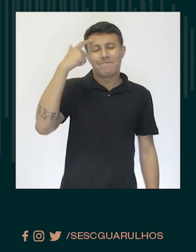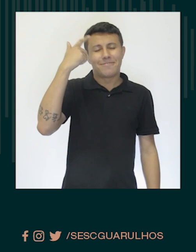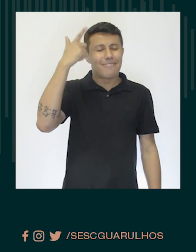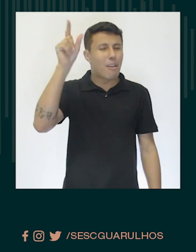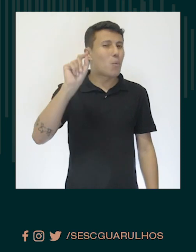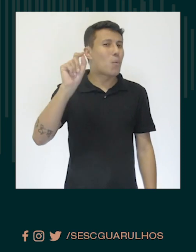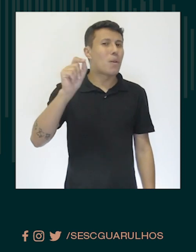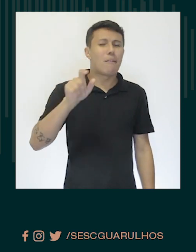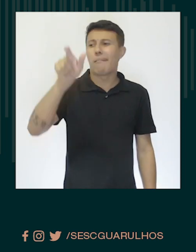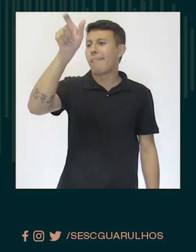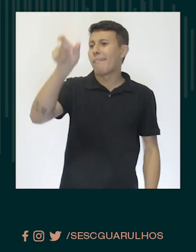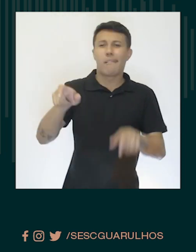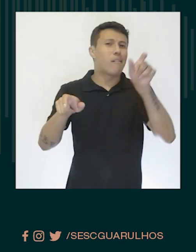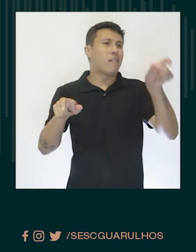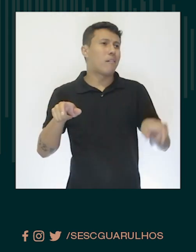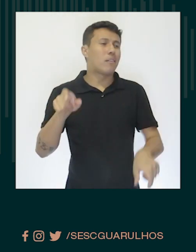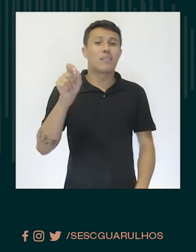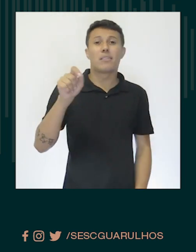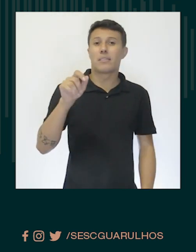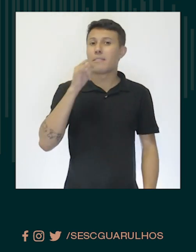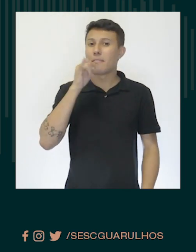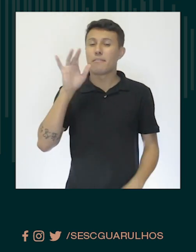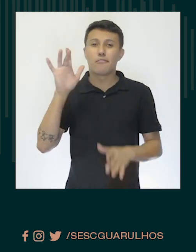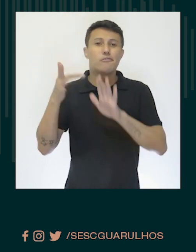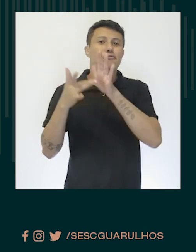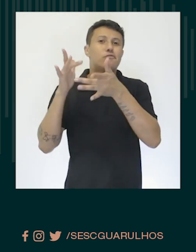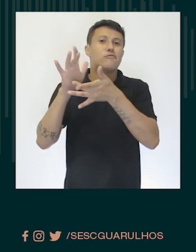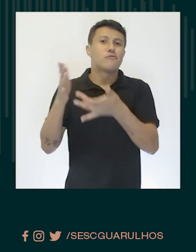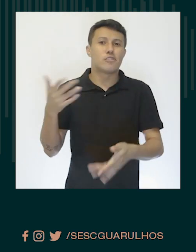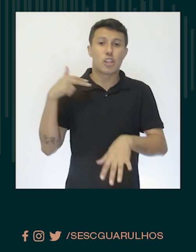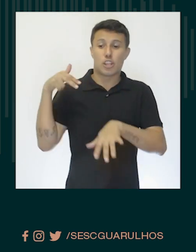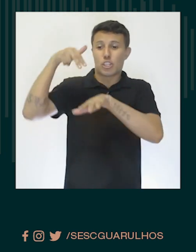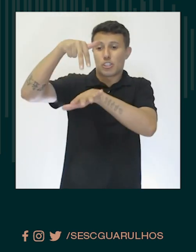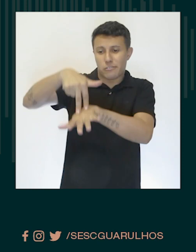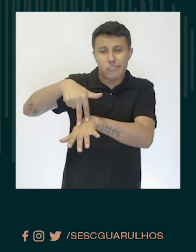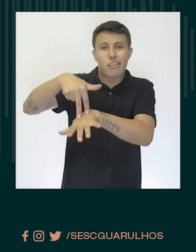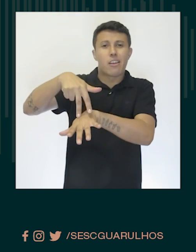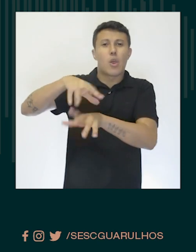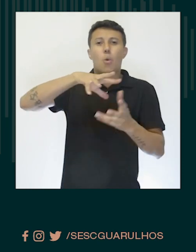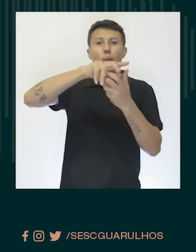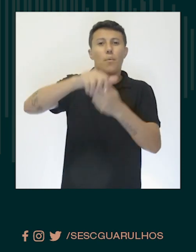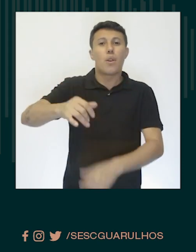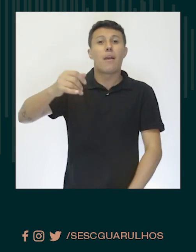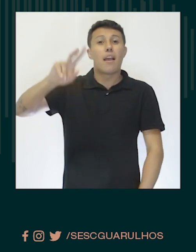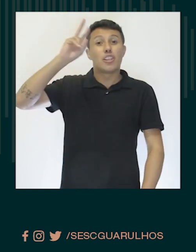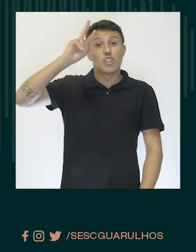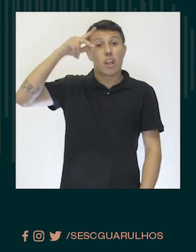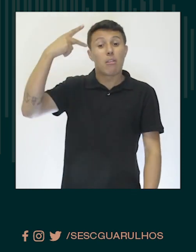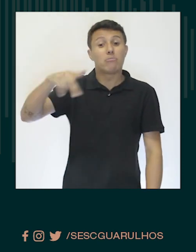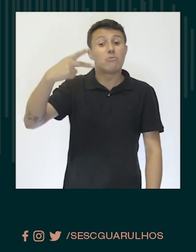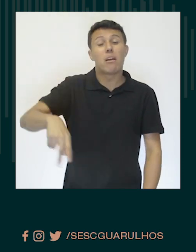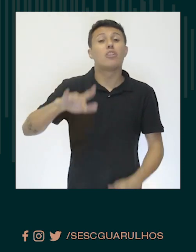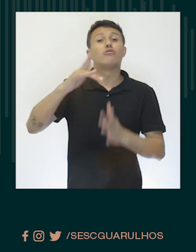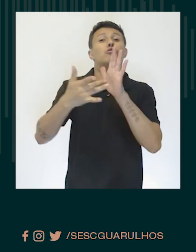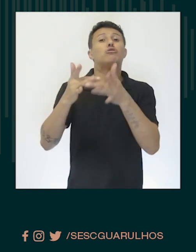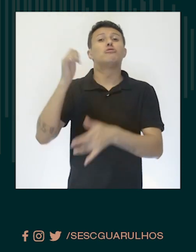por quem Jesus foi na Terra, tá ligado? Pelas histórias, parábolas. E, mano, ame ao próximo como a ti mesmo,